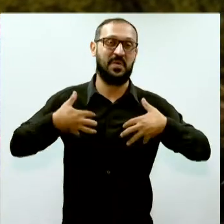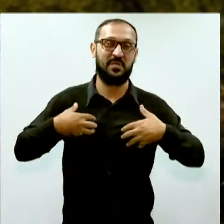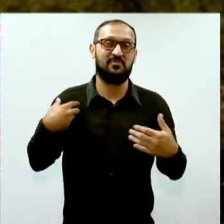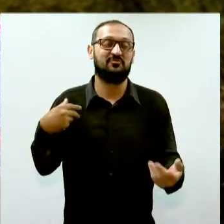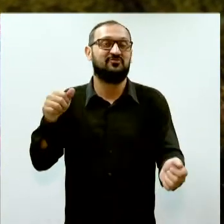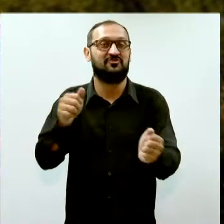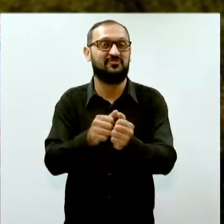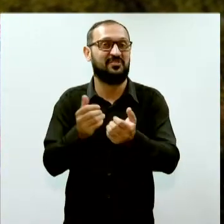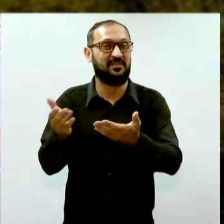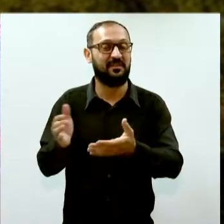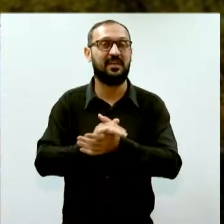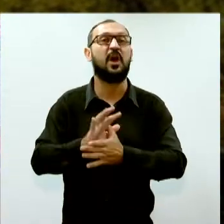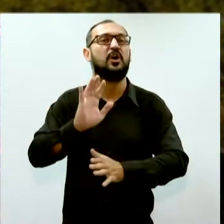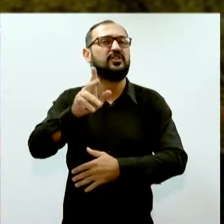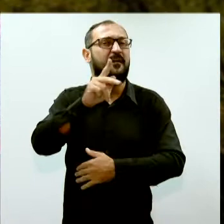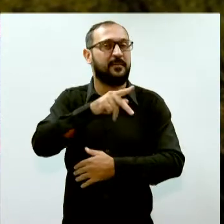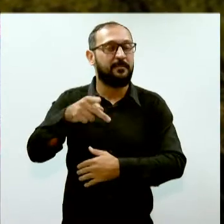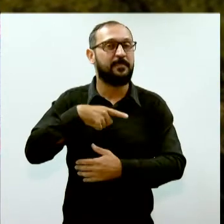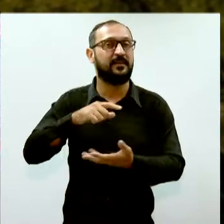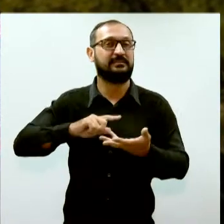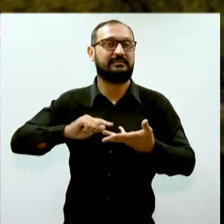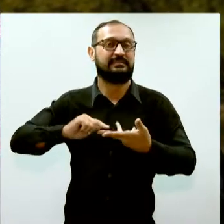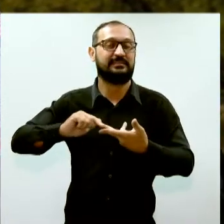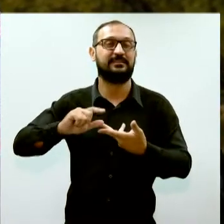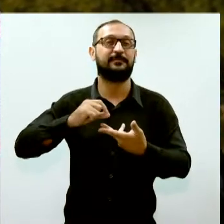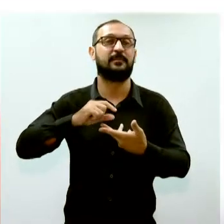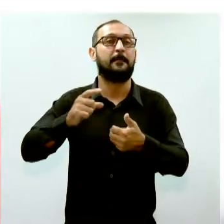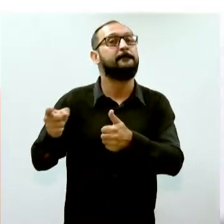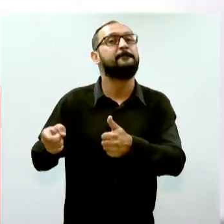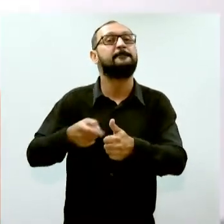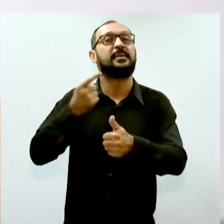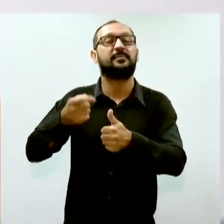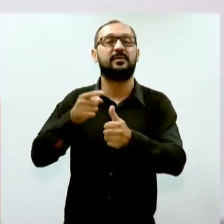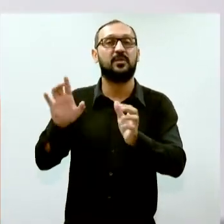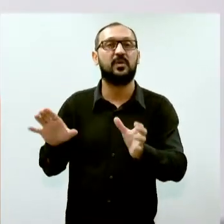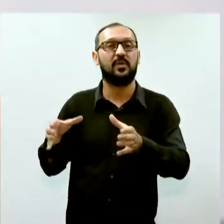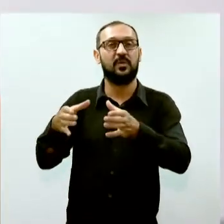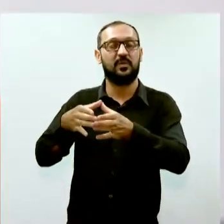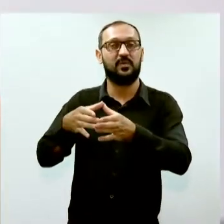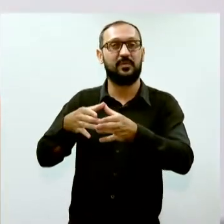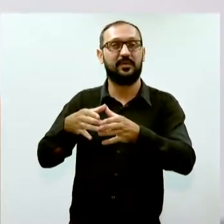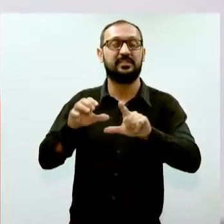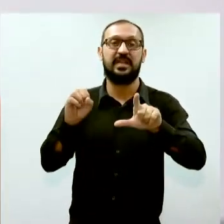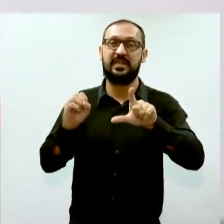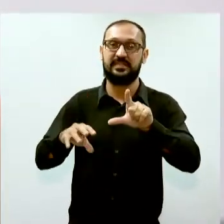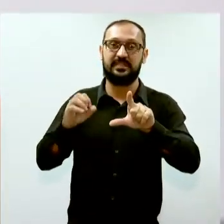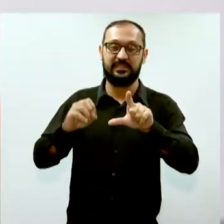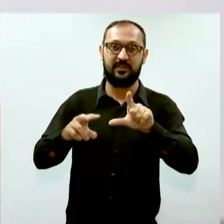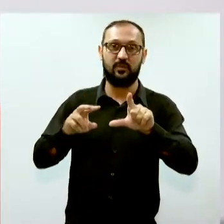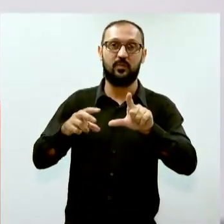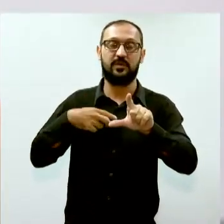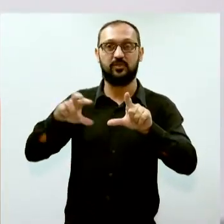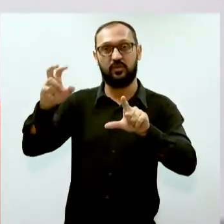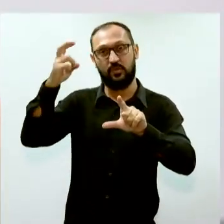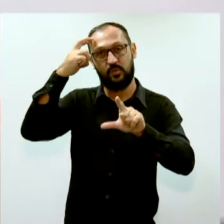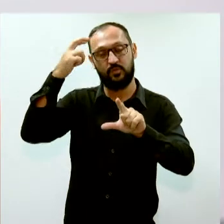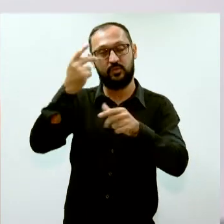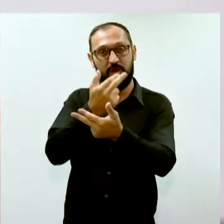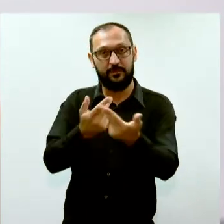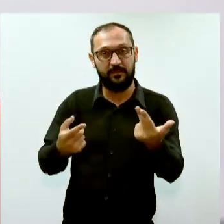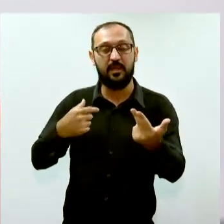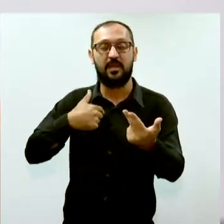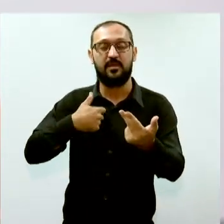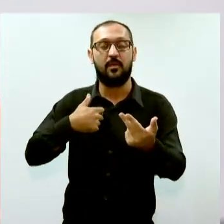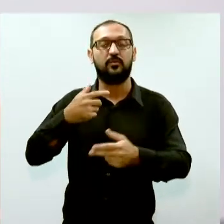eles. Fui professora de muitos dos professores, a primeira turma de licenciatura intercultural indígena para os povos do Pantanal, eu